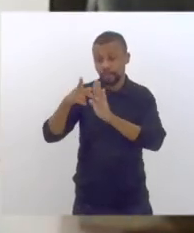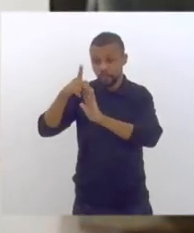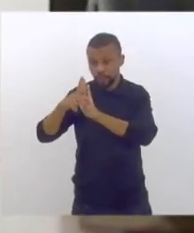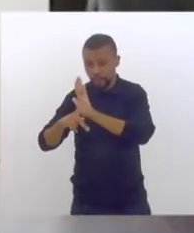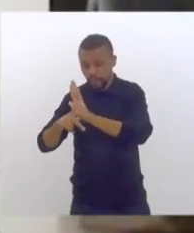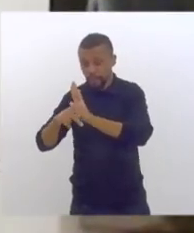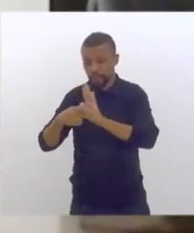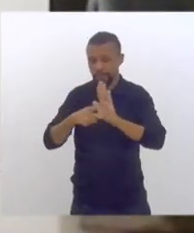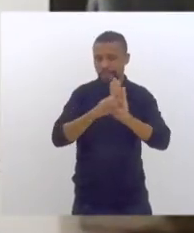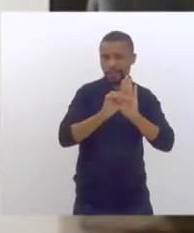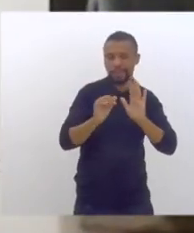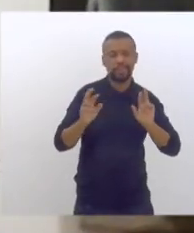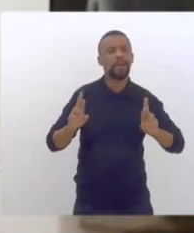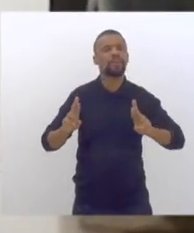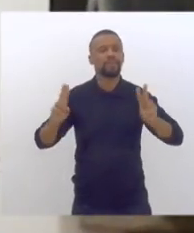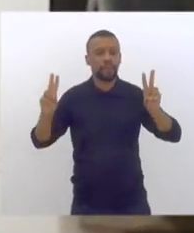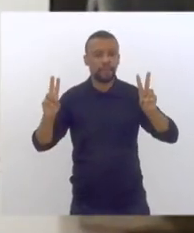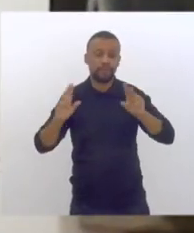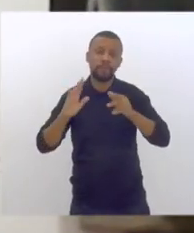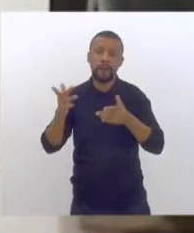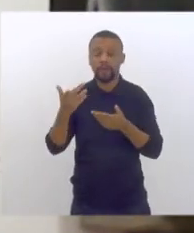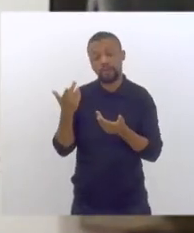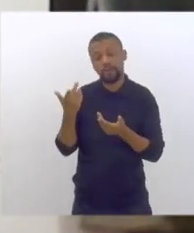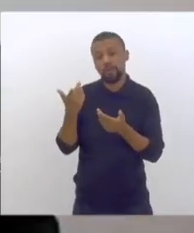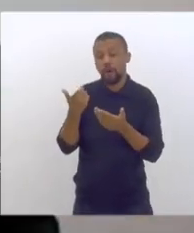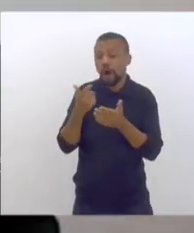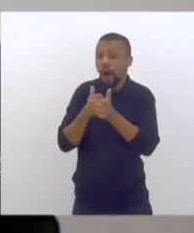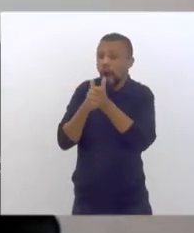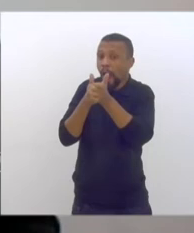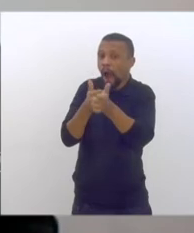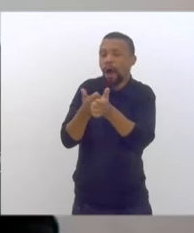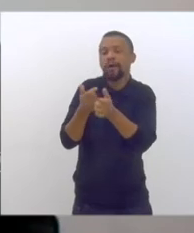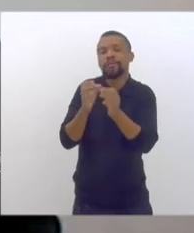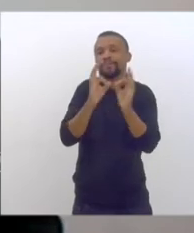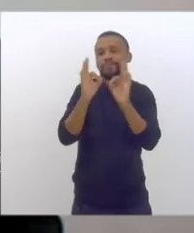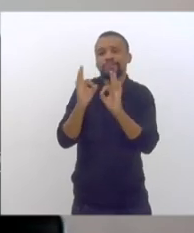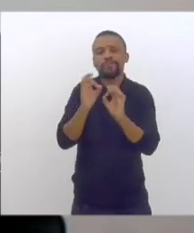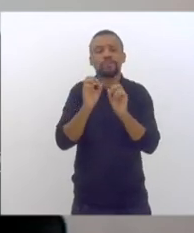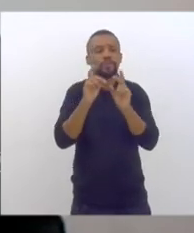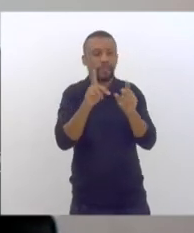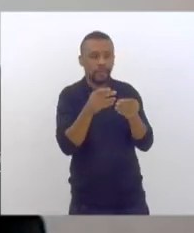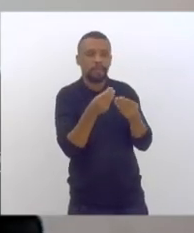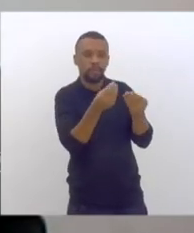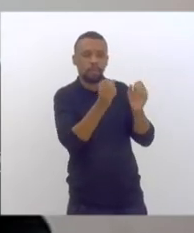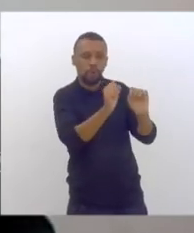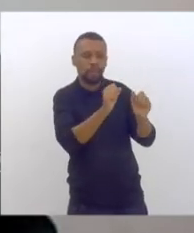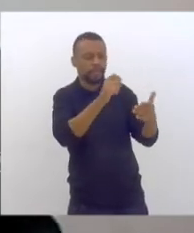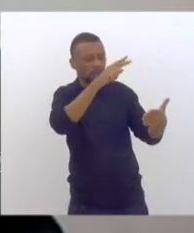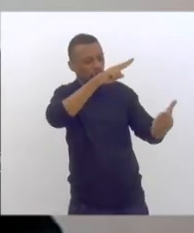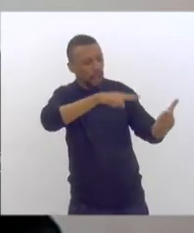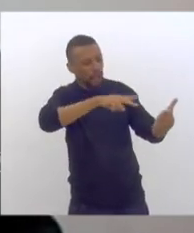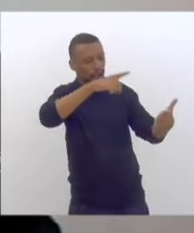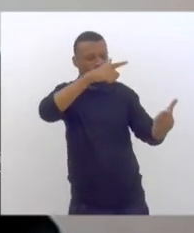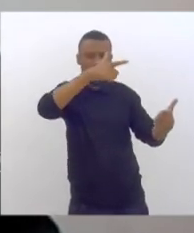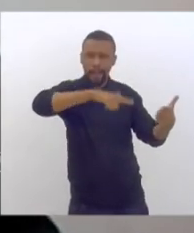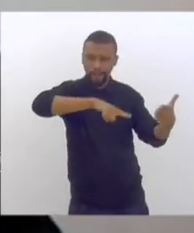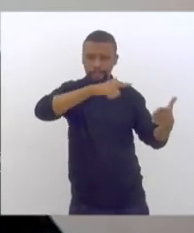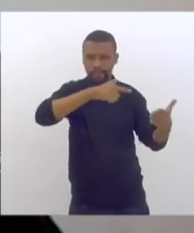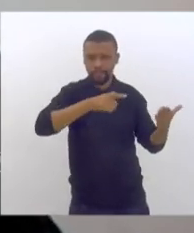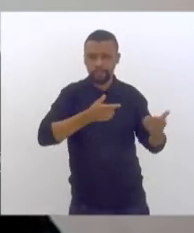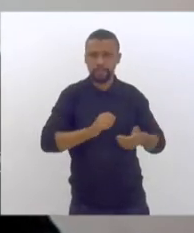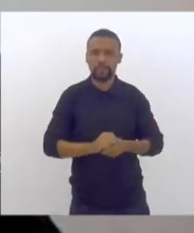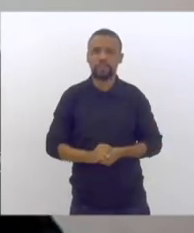eu devolvo acompanhando o parecer Sem problema conseguiu da vista então deputado Carlos minc